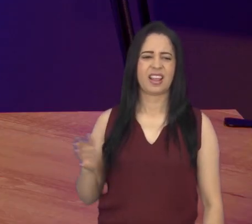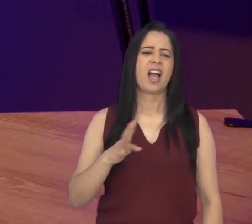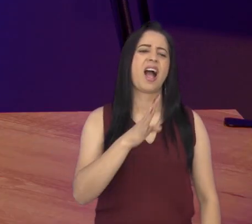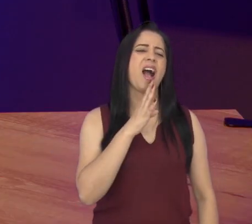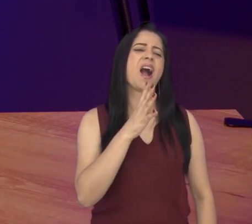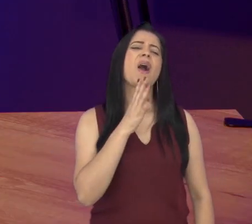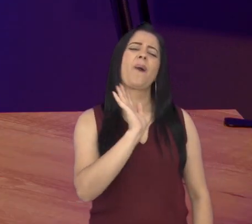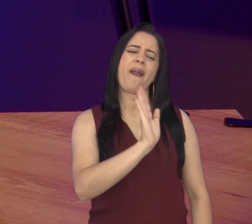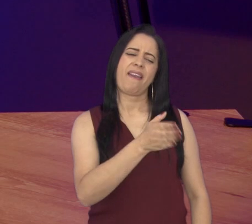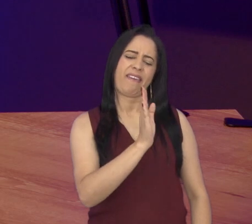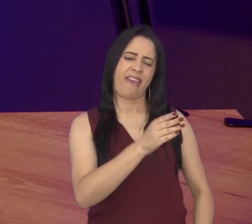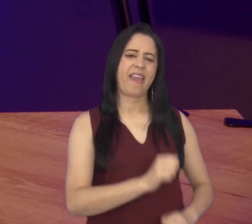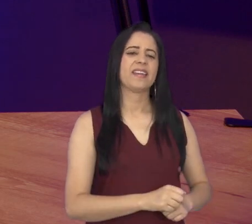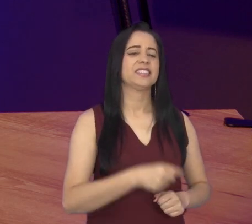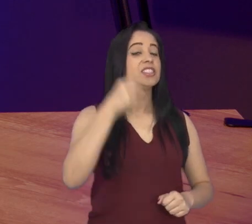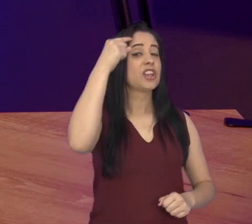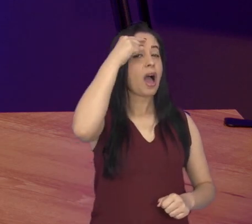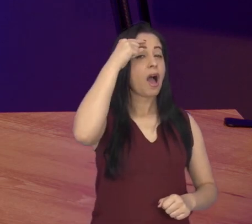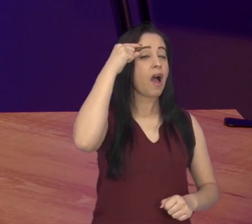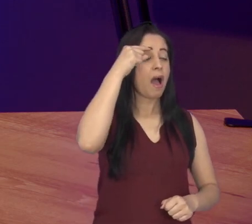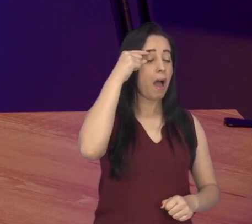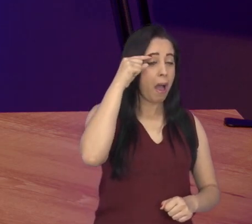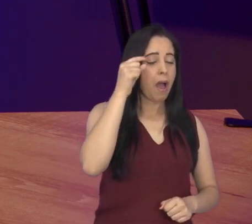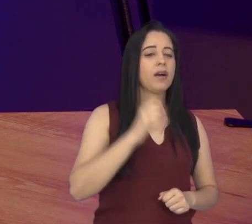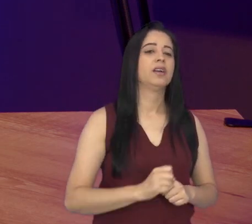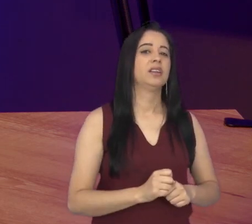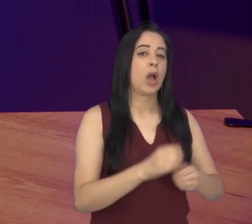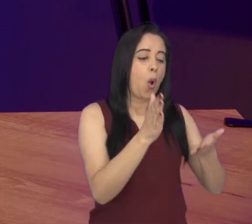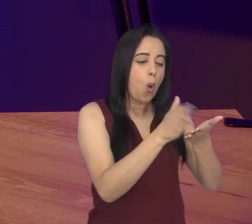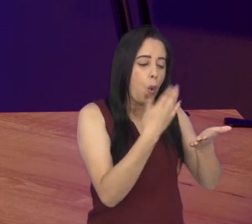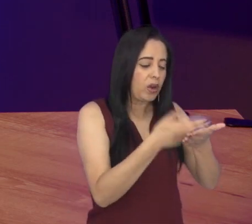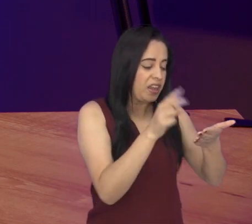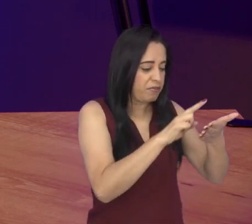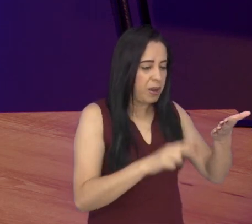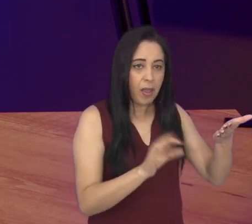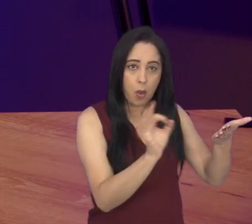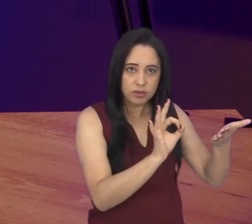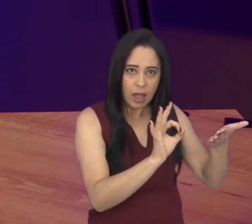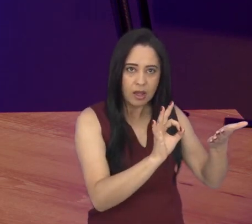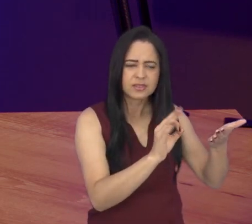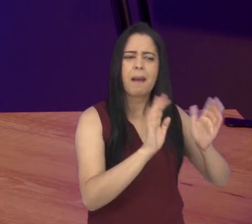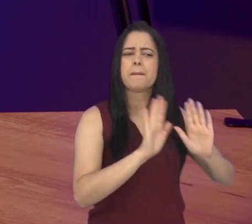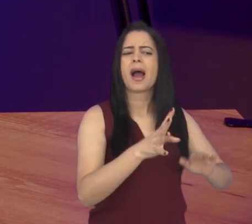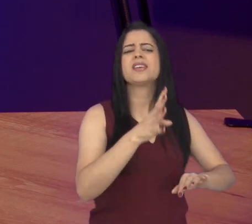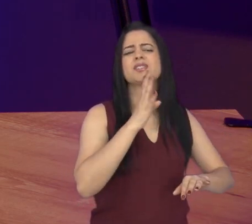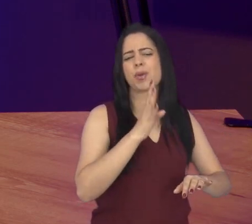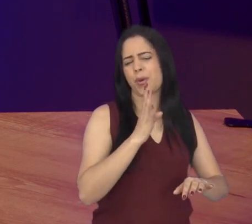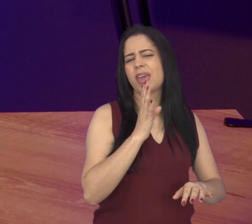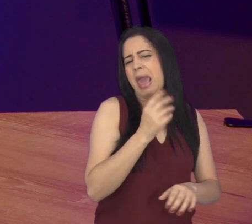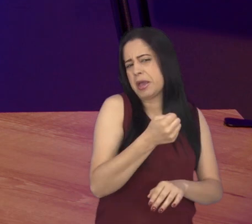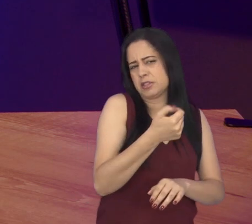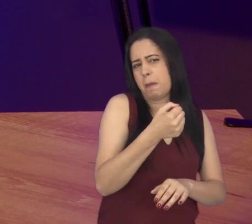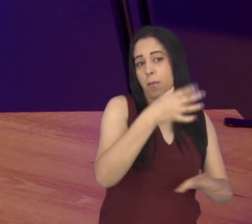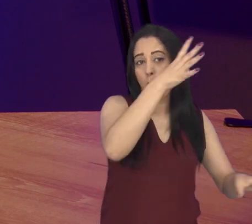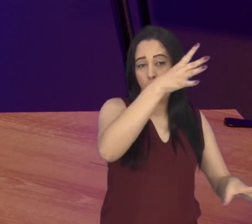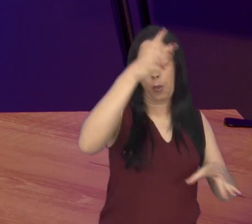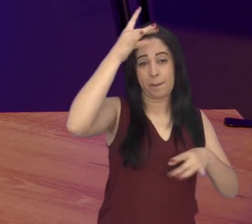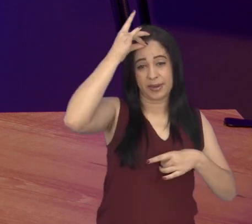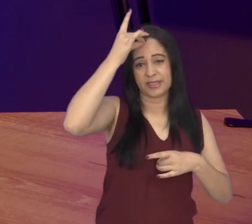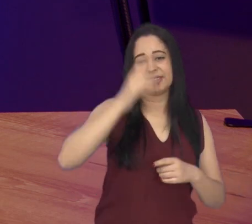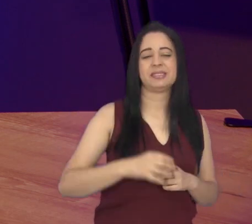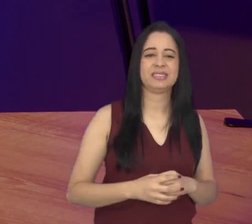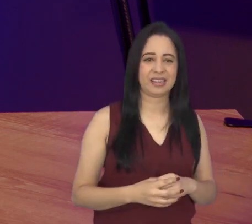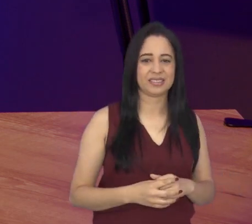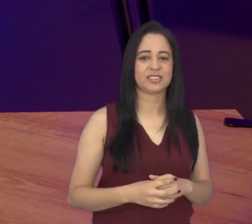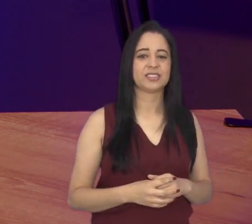Harry Potter. Eu acredito que muitas pessoas conhecem, por mais que não tenham assistido aos filmes ou lido algum dos livros, mas conhece pelo